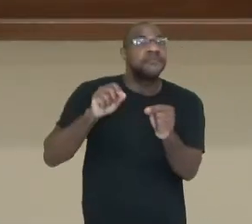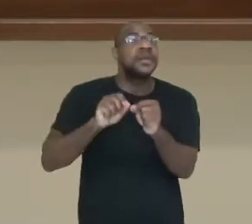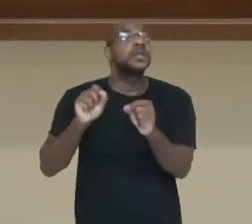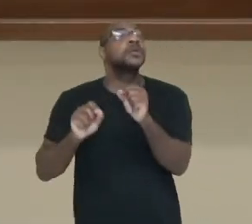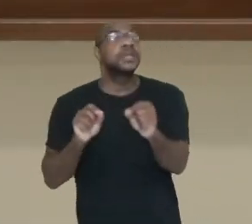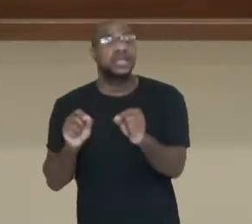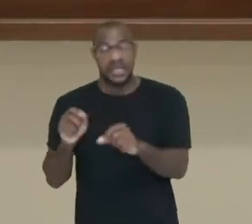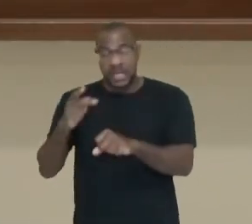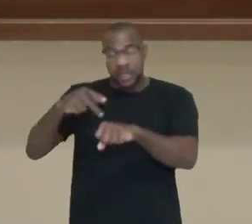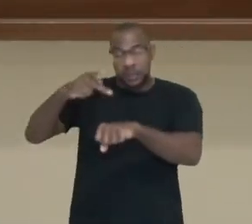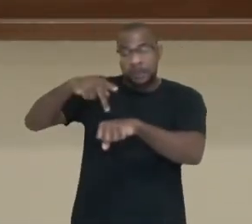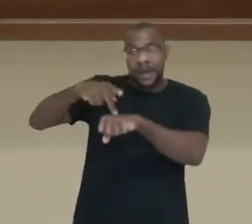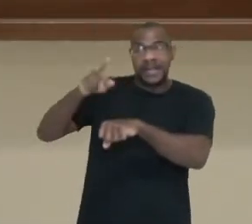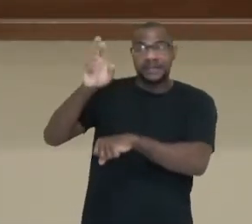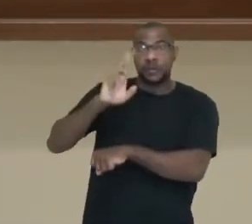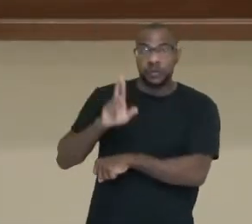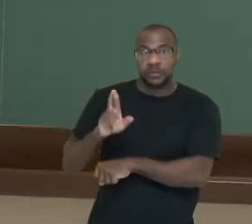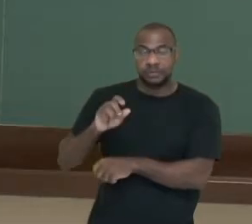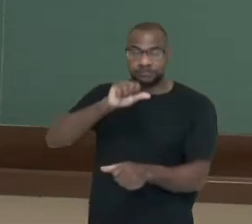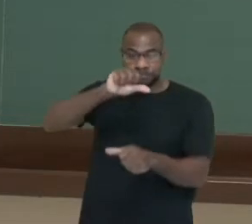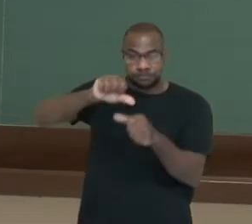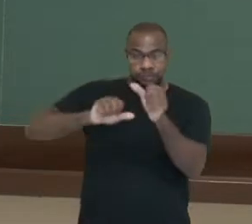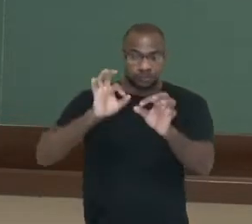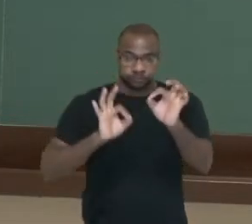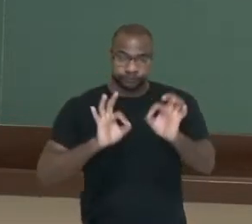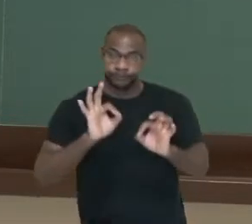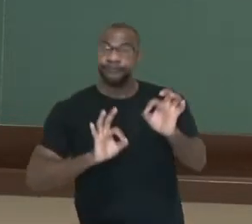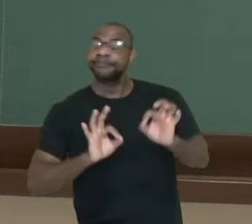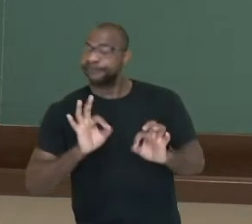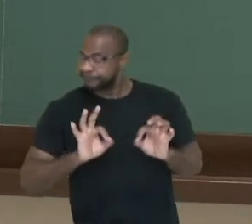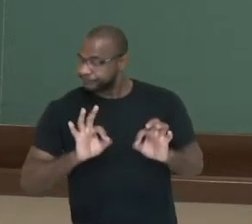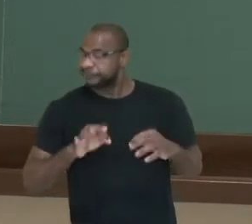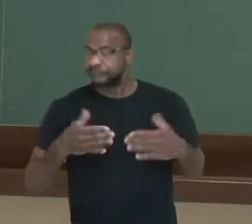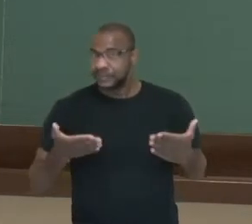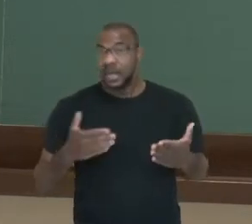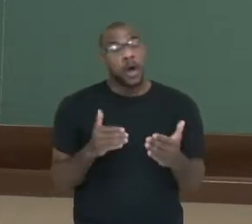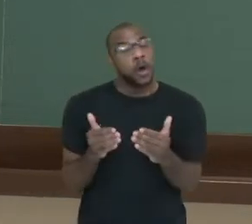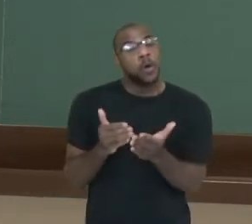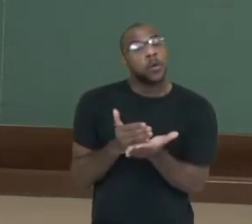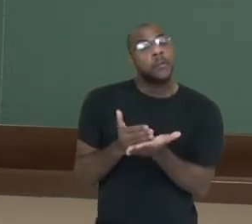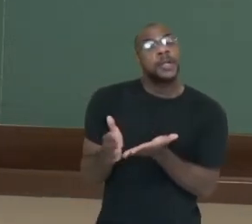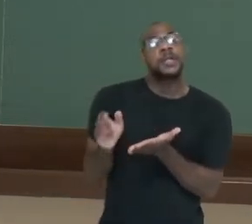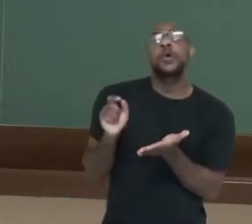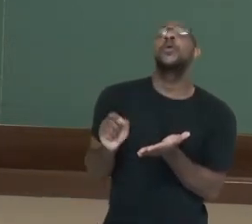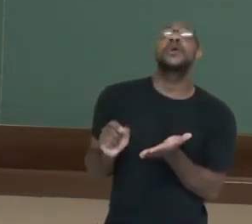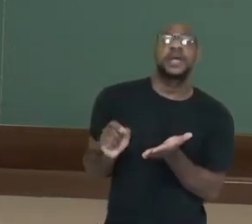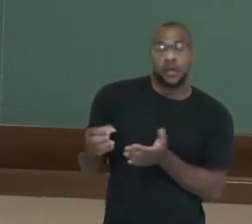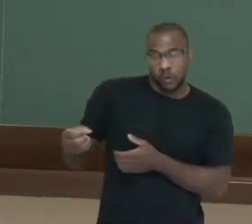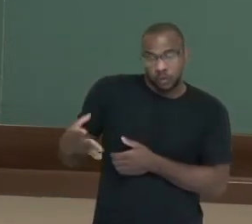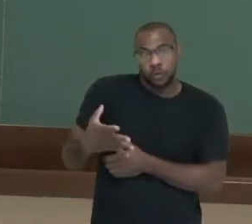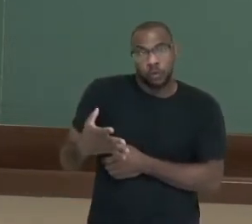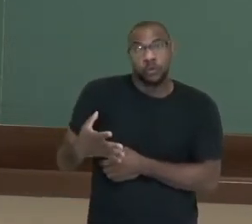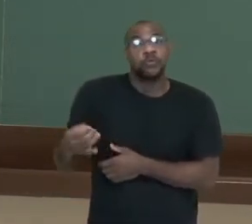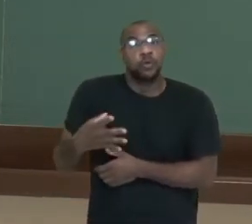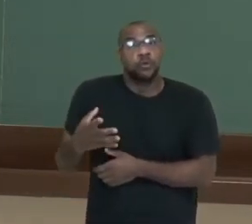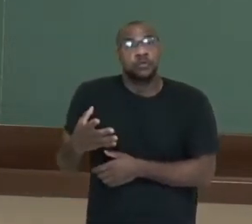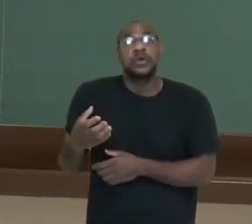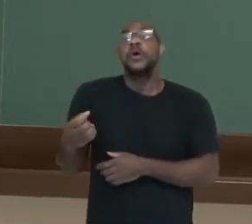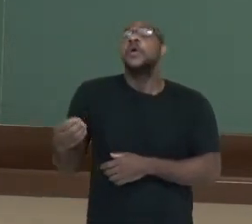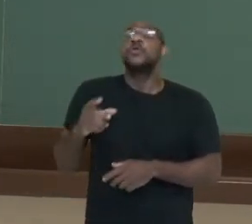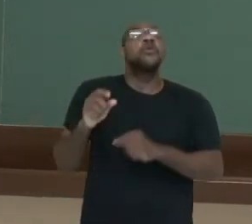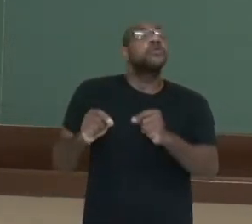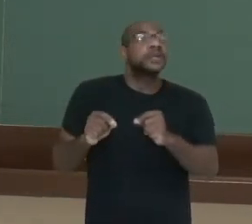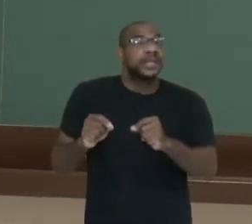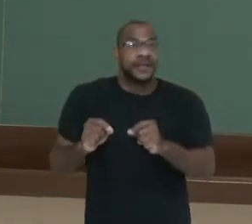se reorganizasse. E dessa reorganização, começou a originar um novo modelo econômico, de uma